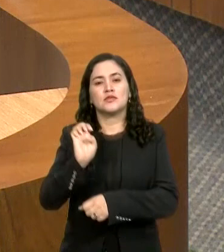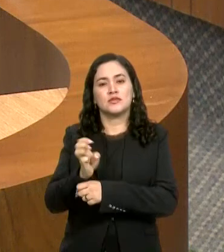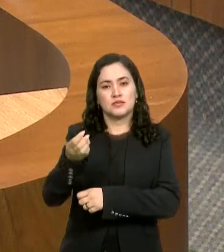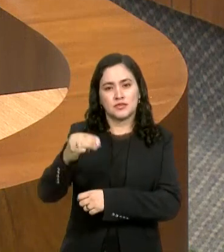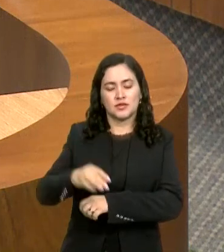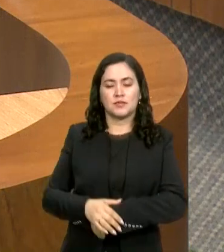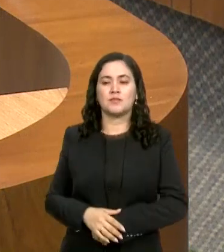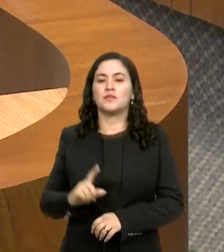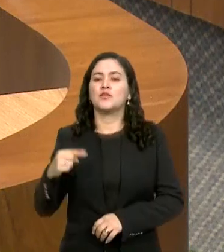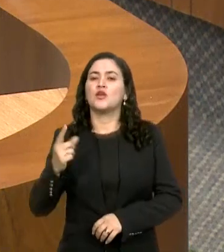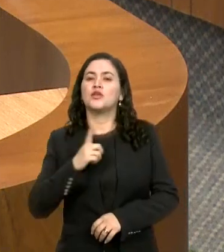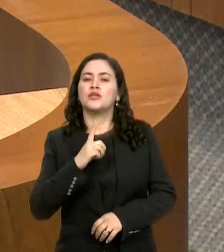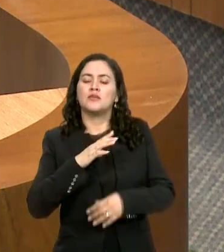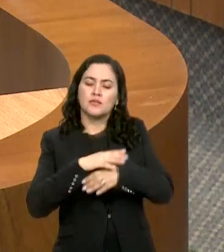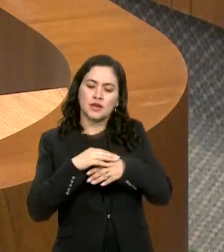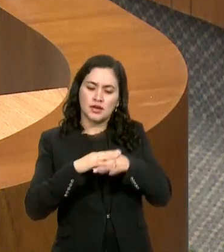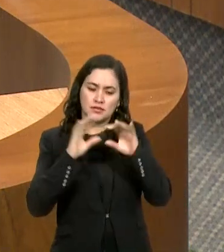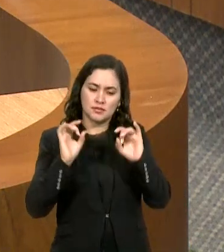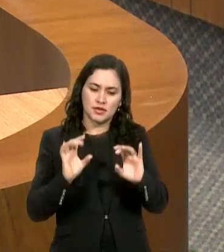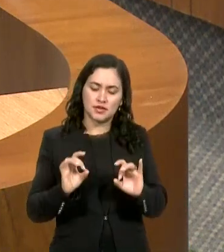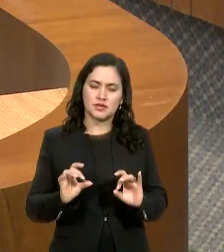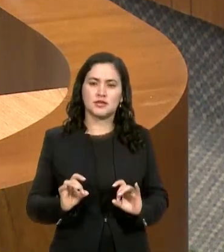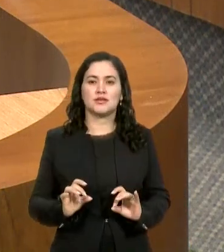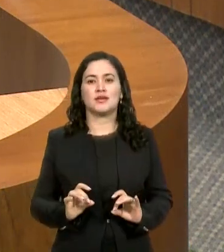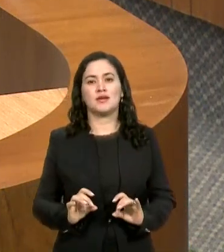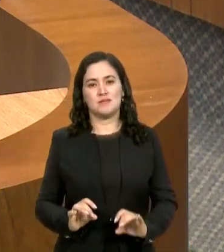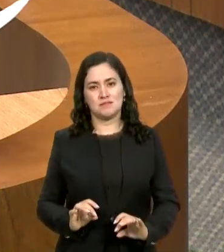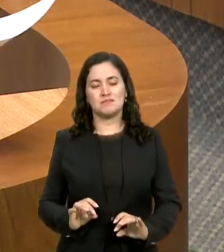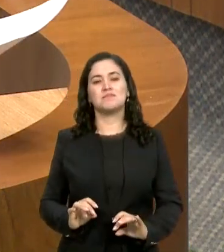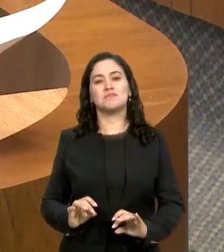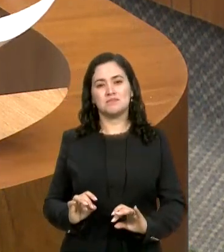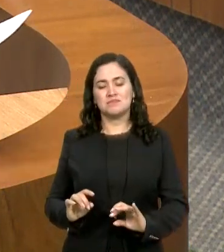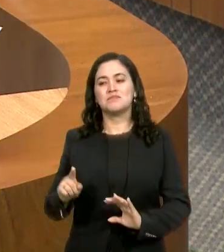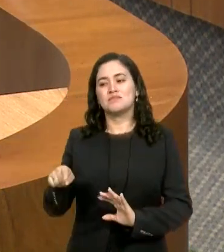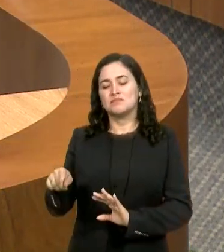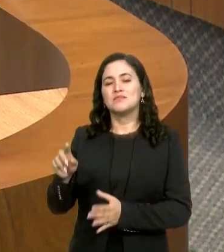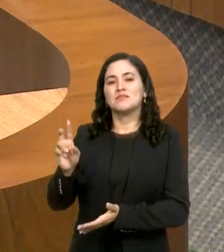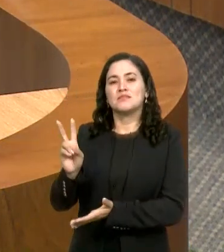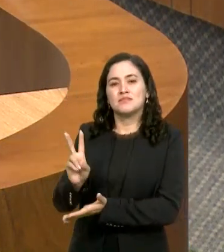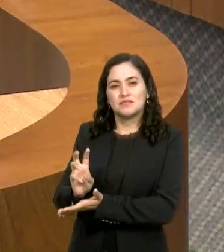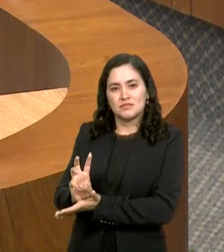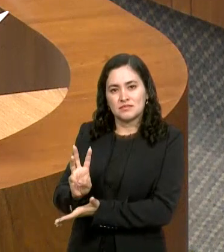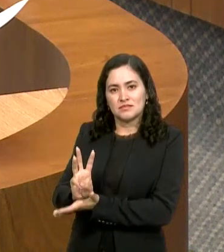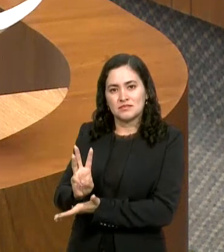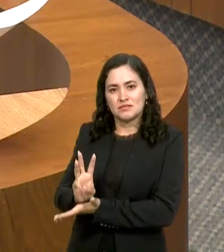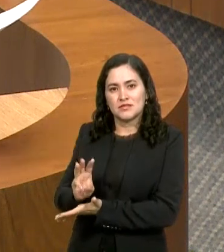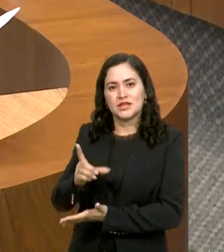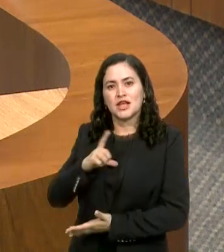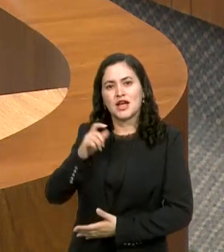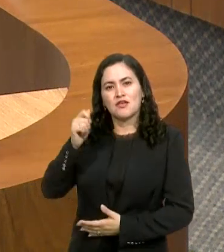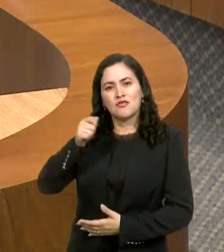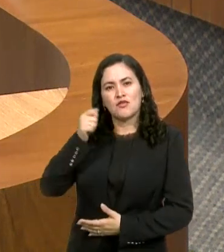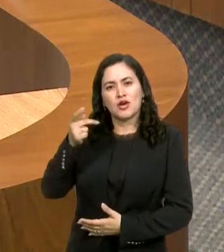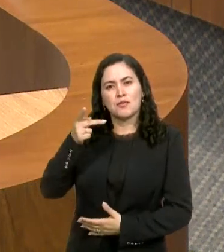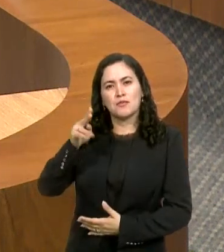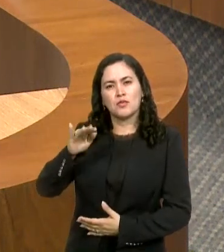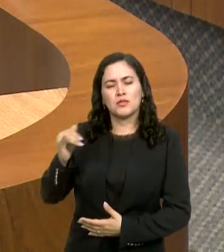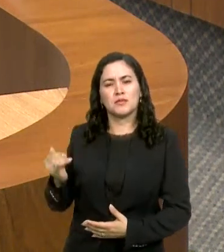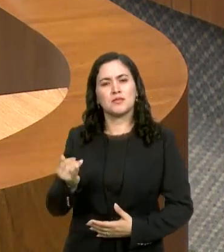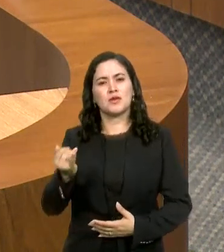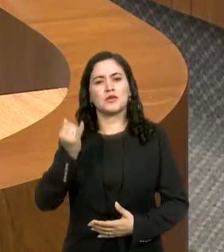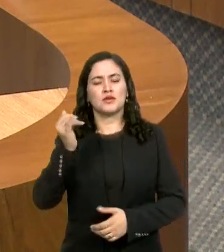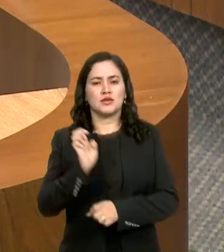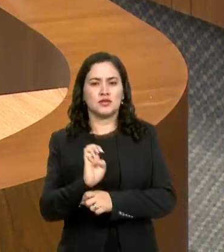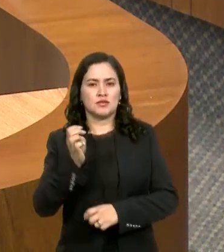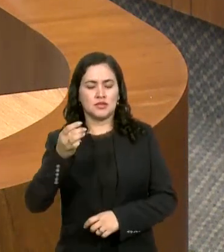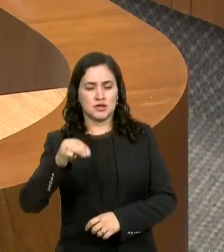Defensoria Pública como um todo. Grandes homens públicos da Defensoria Pública do Estado do Maranhão. Além de nomes que eu já relatei, nós temos um ex-aluno